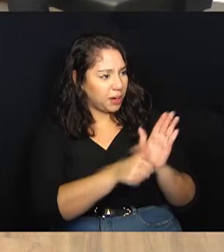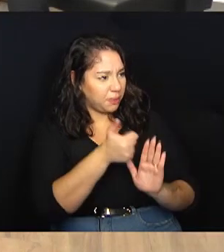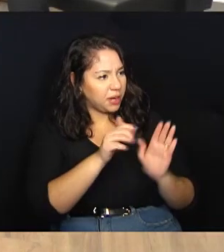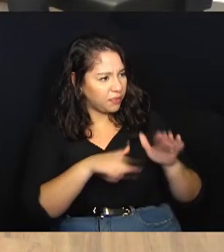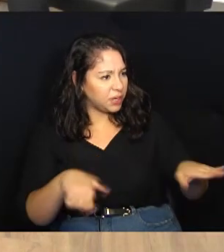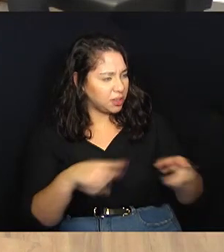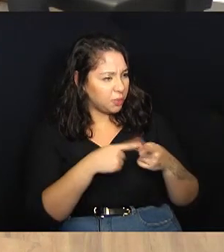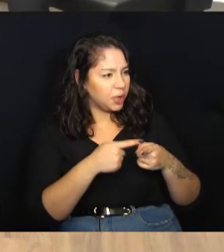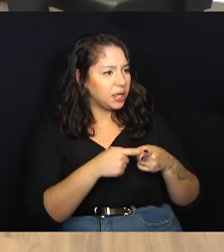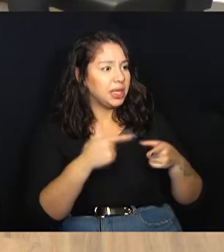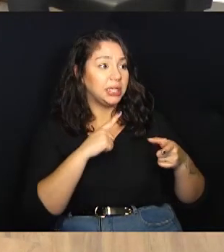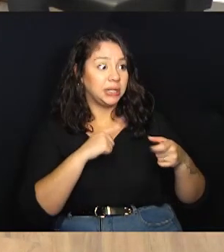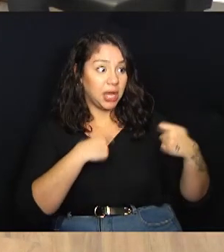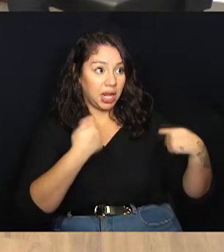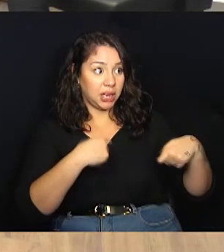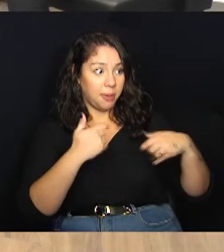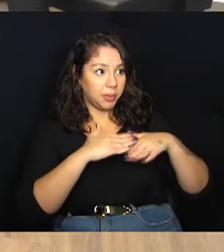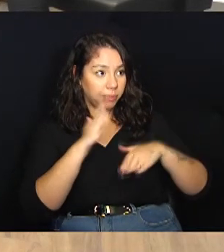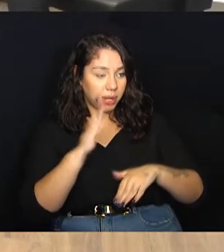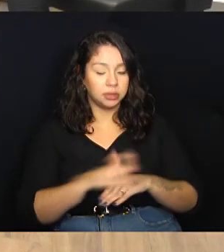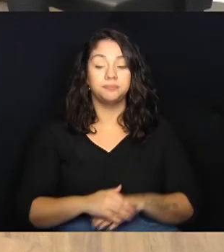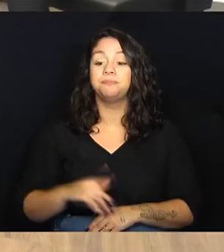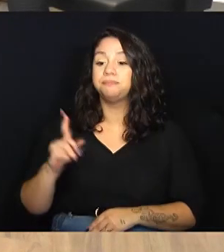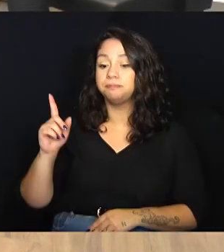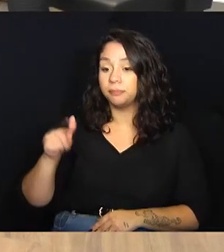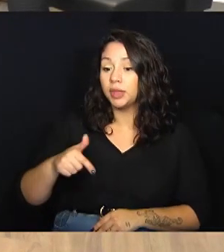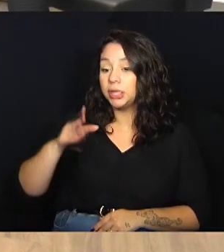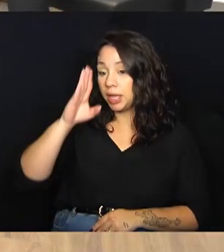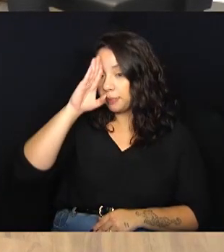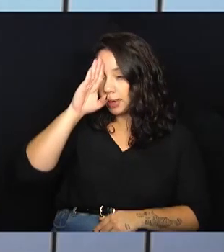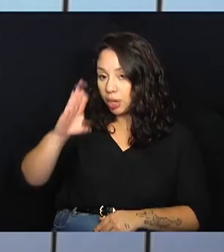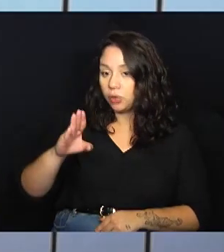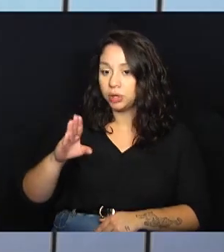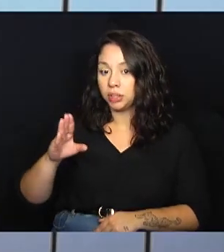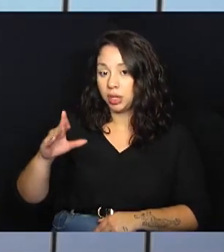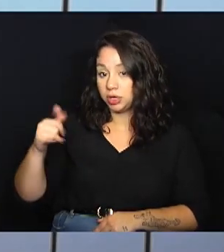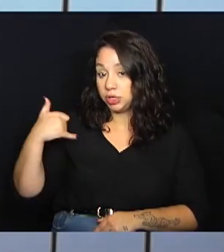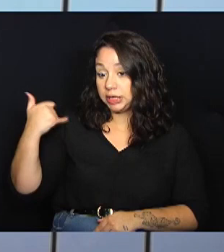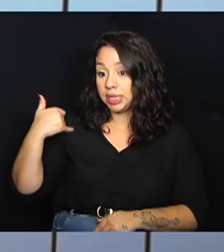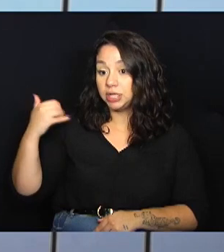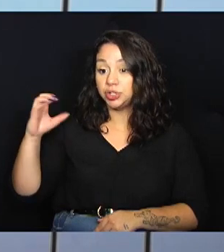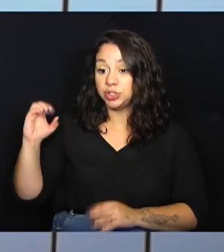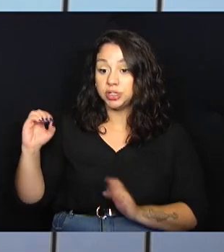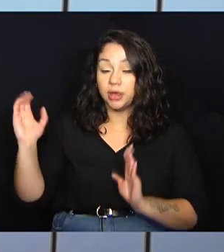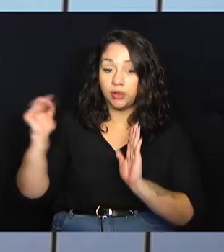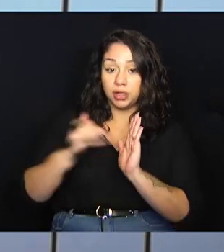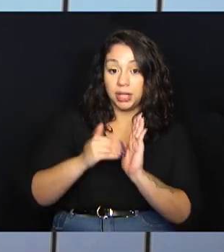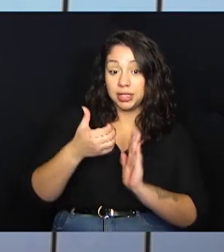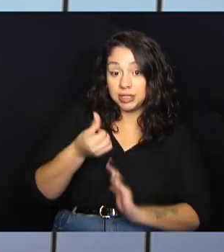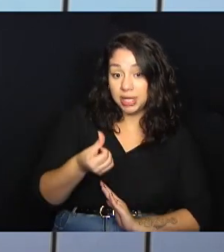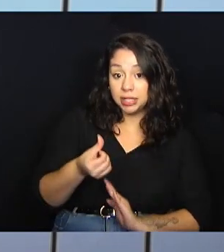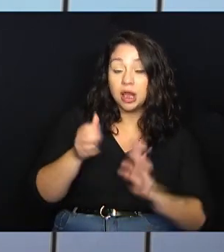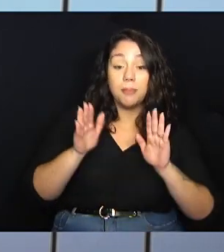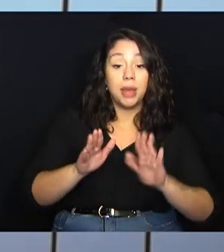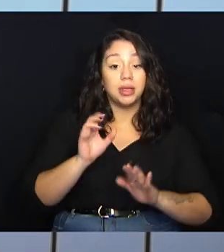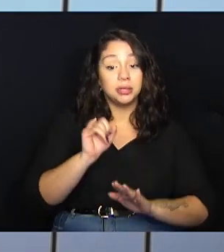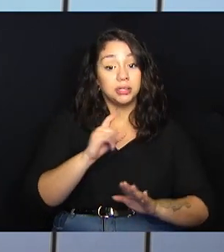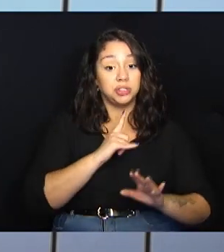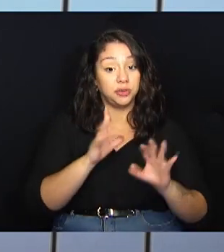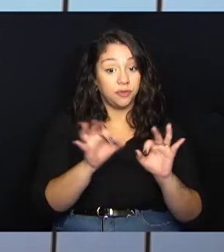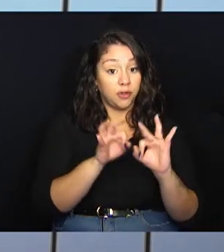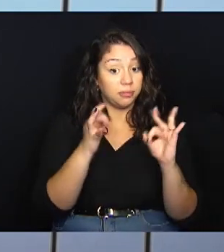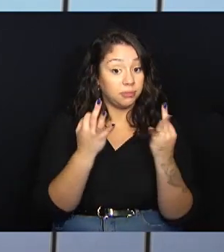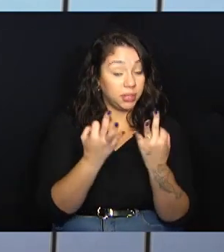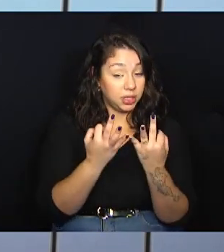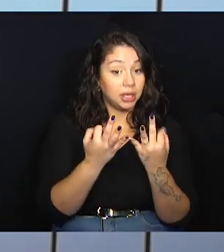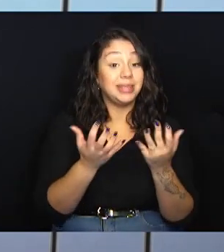verdade, assim, nós temos prioridade para as crianças de 0 a 6, mas se também tivermos famílias